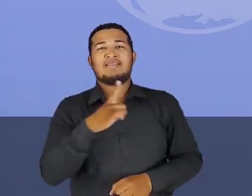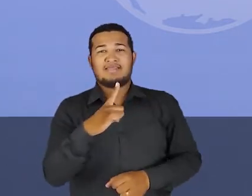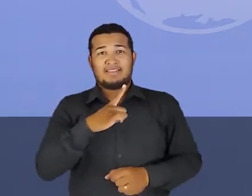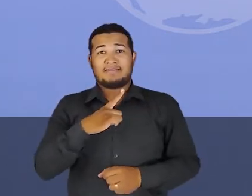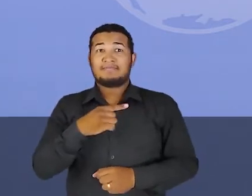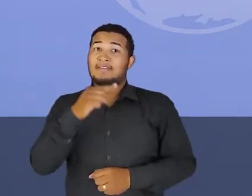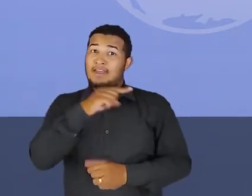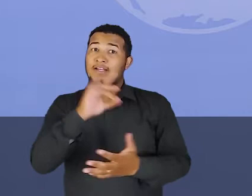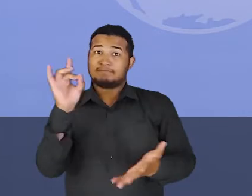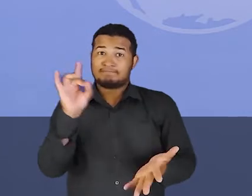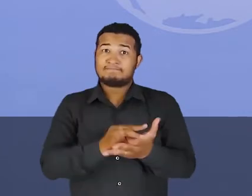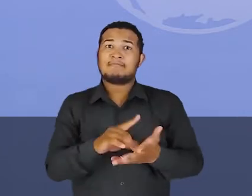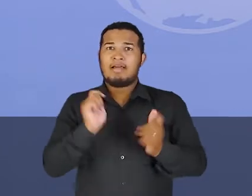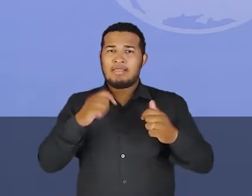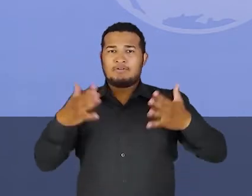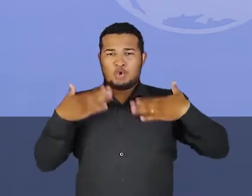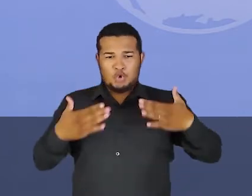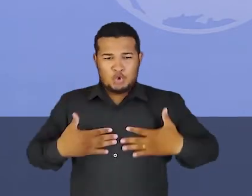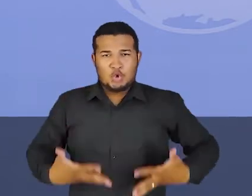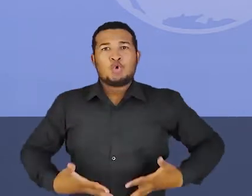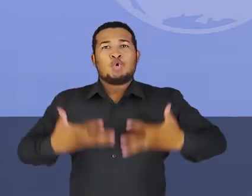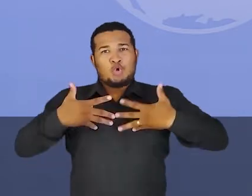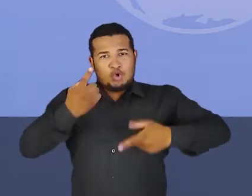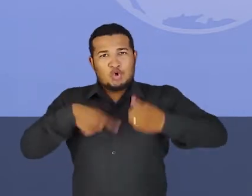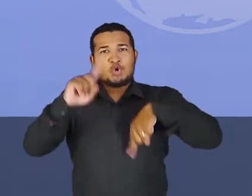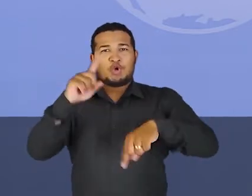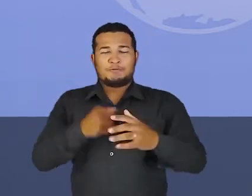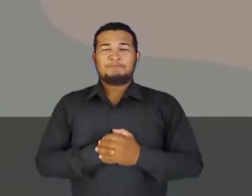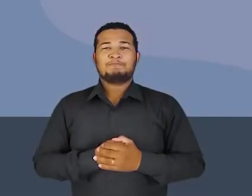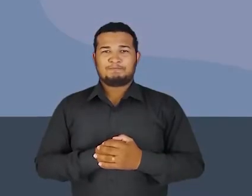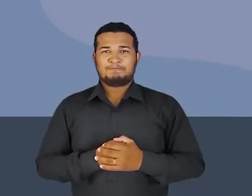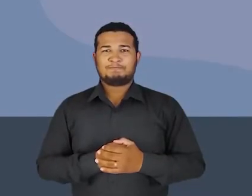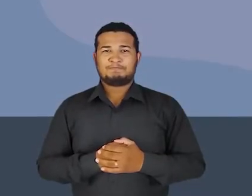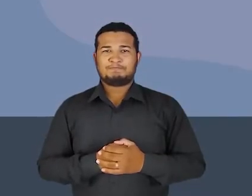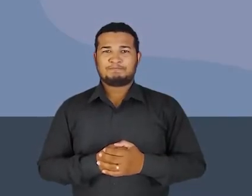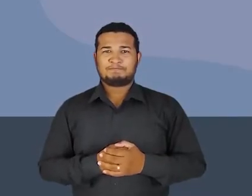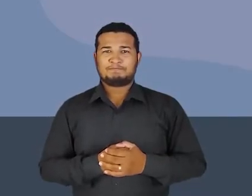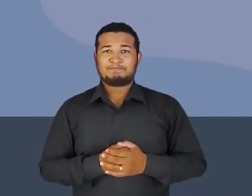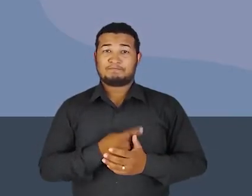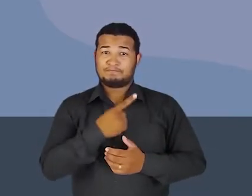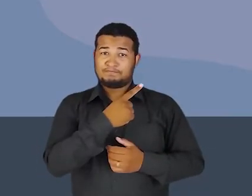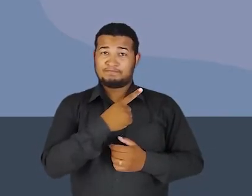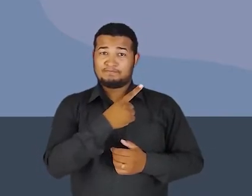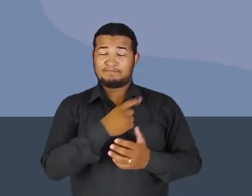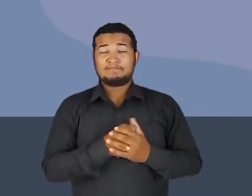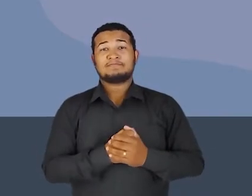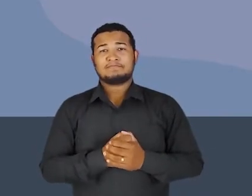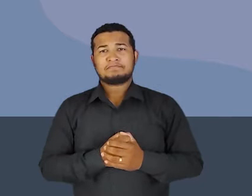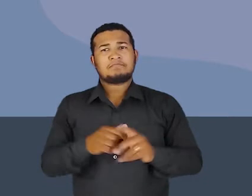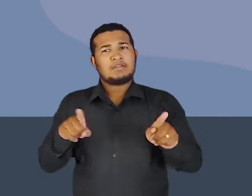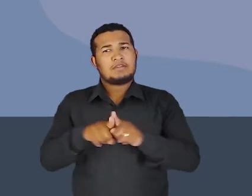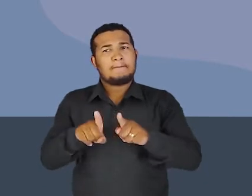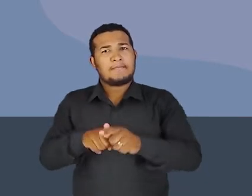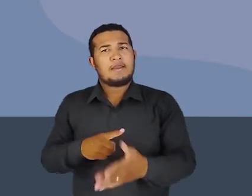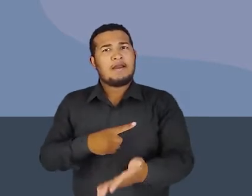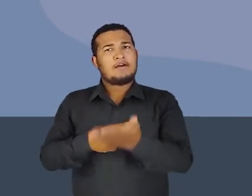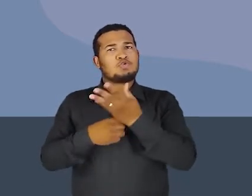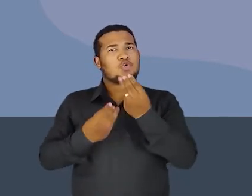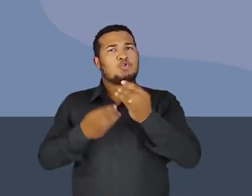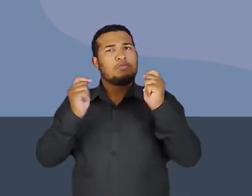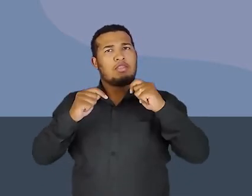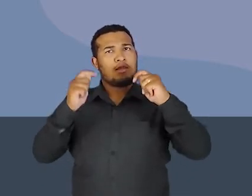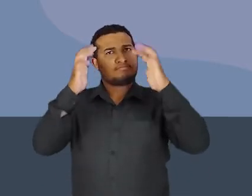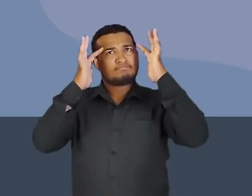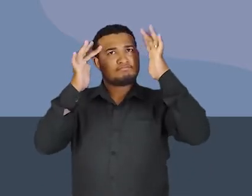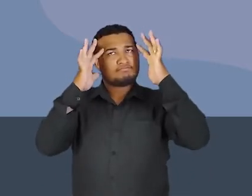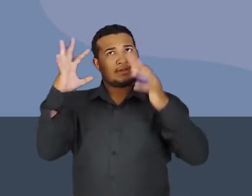ele realmente melhora o condicionamento físico. Vamos para o próximo slide. ajuda no aprendizado para trabalhar em equipe. Essa